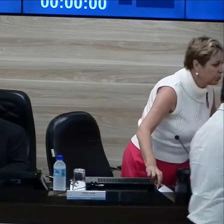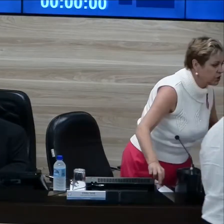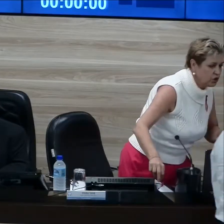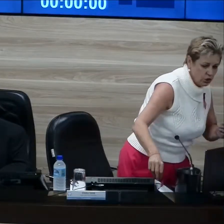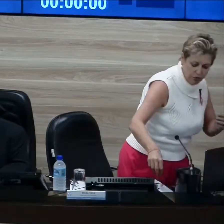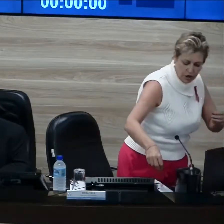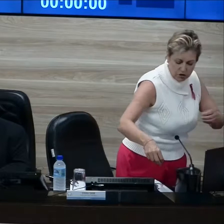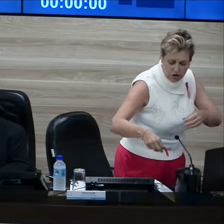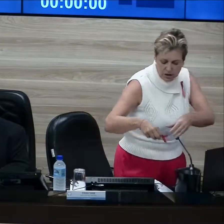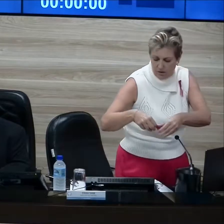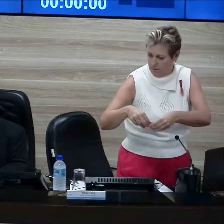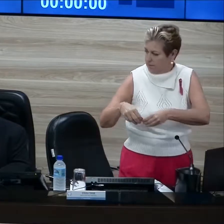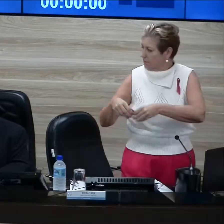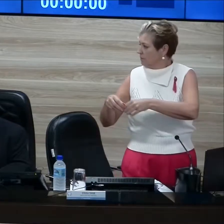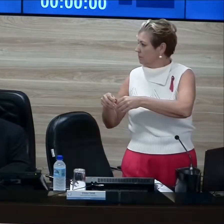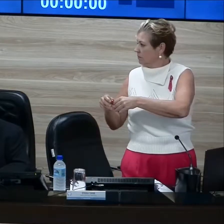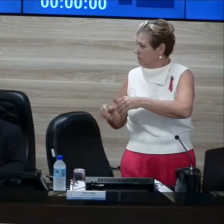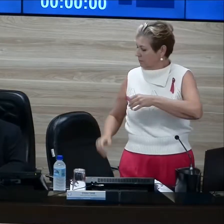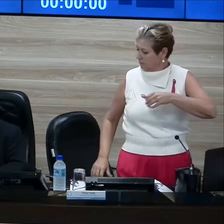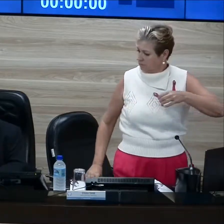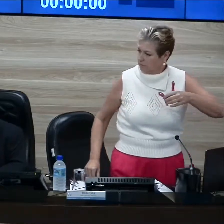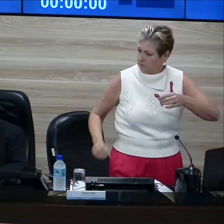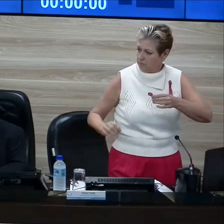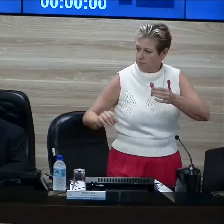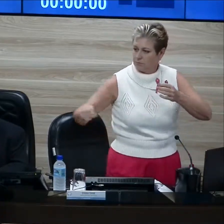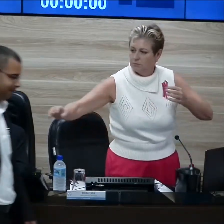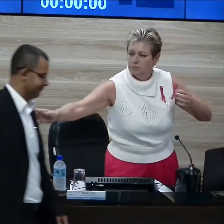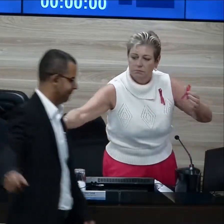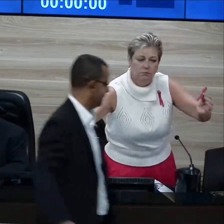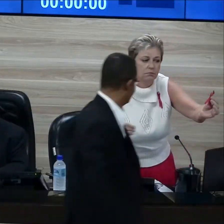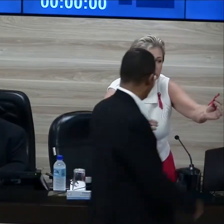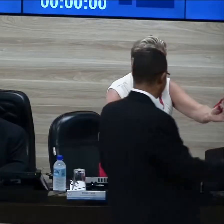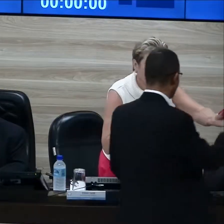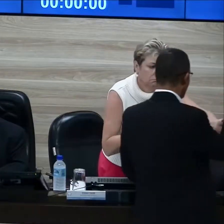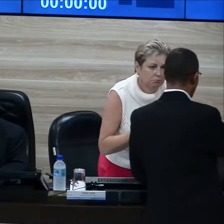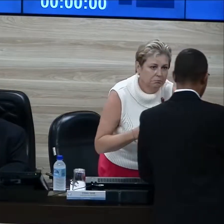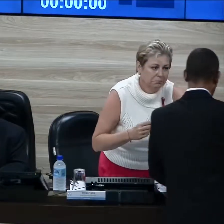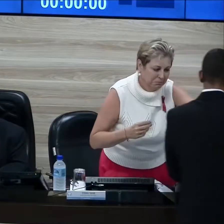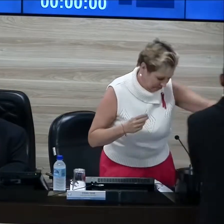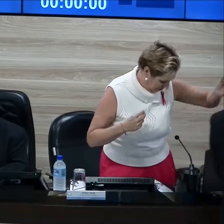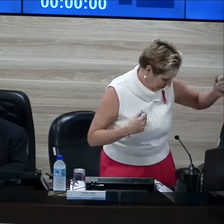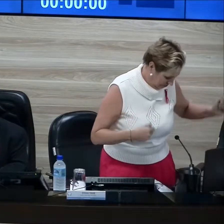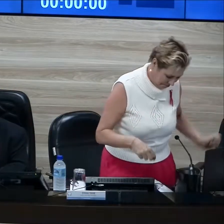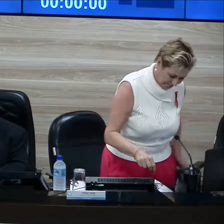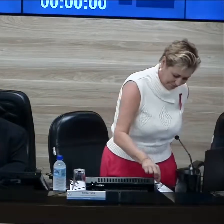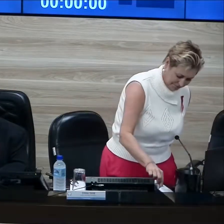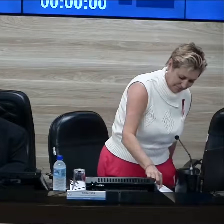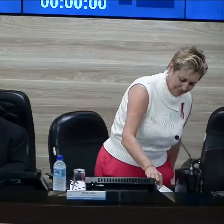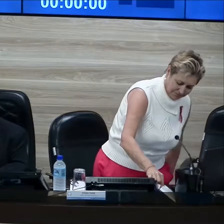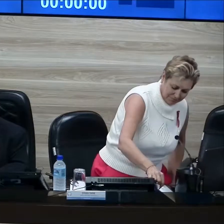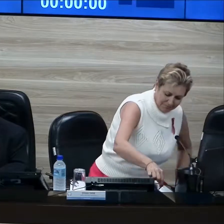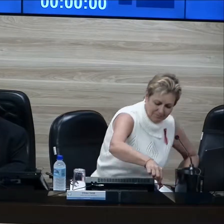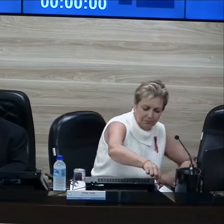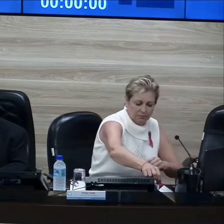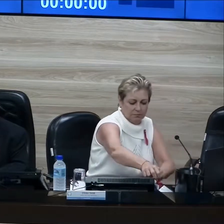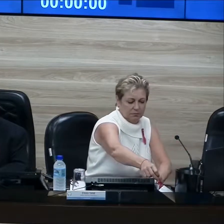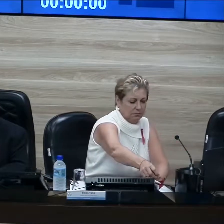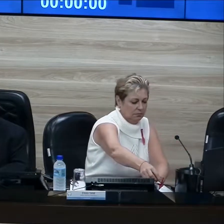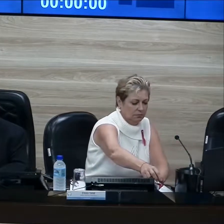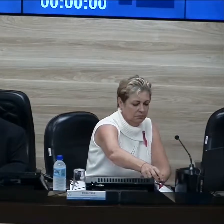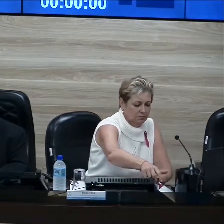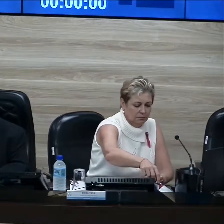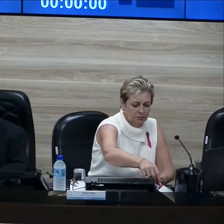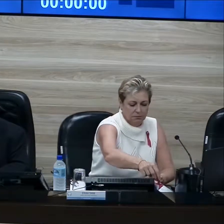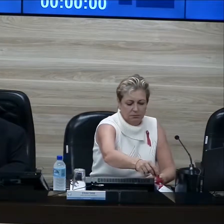Havendo o número regimental, essa presidência dá para iniciar a presente sessão. Essa presidência coloca em